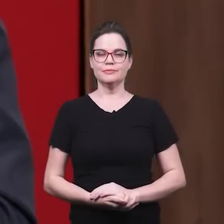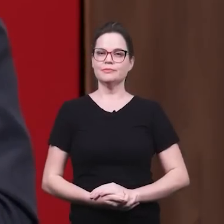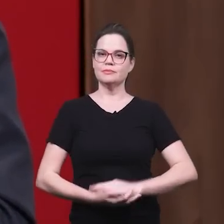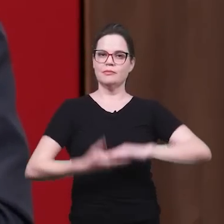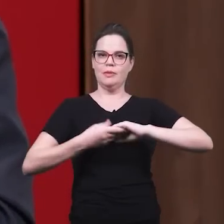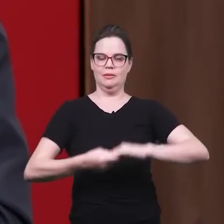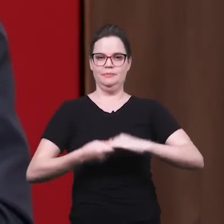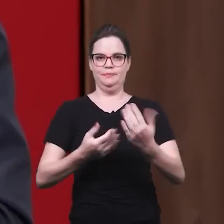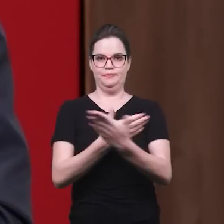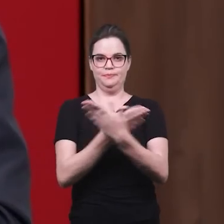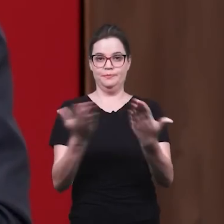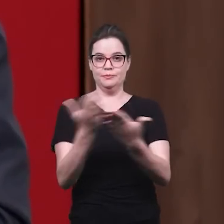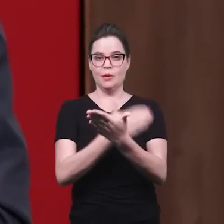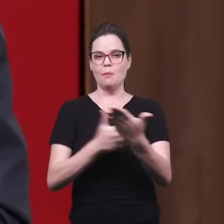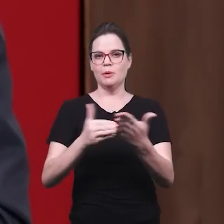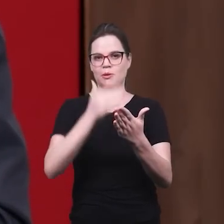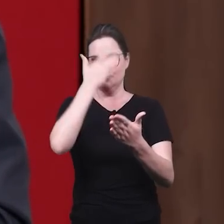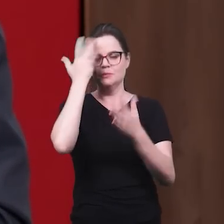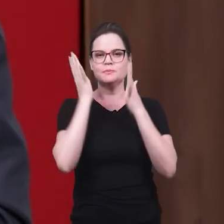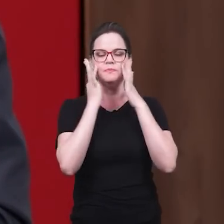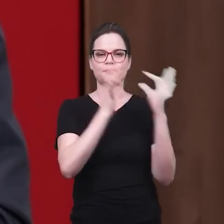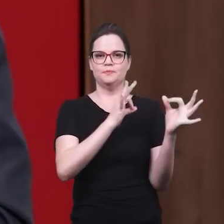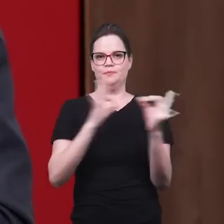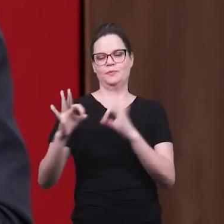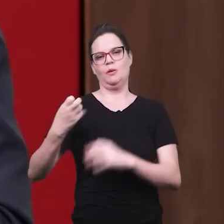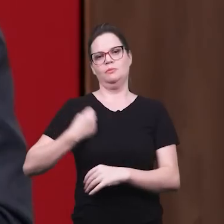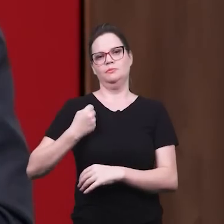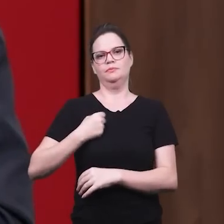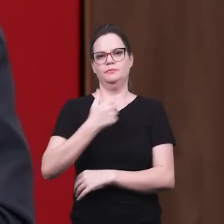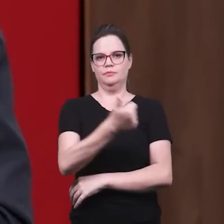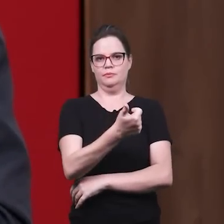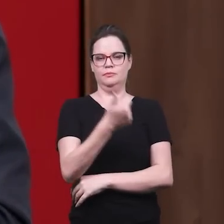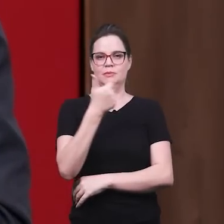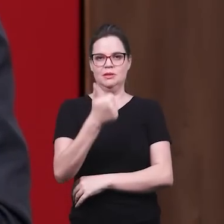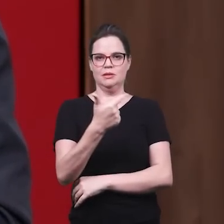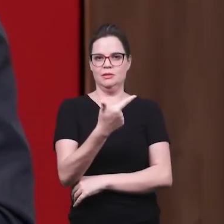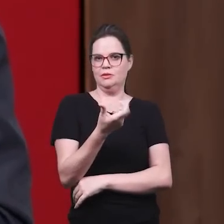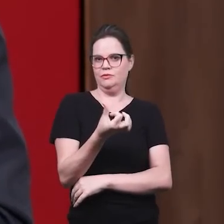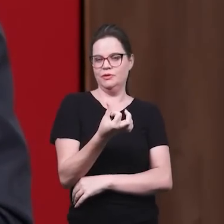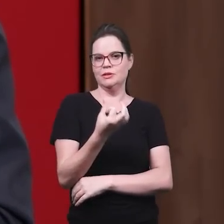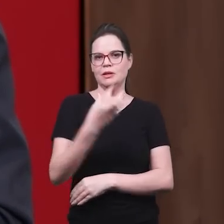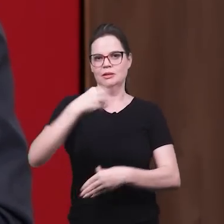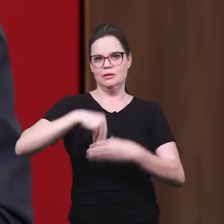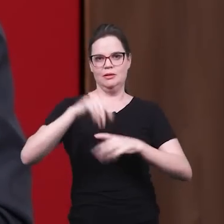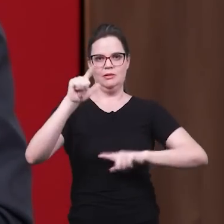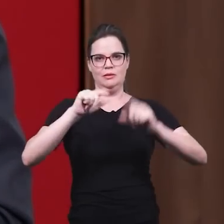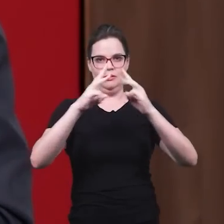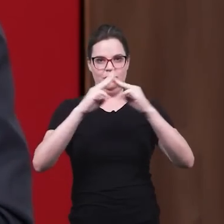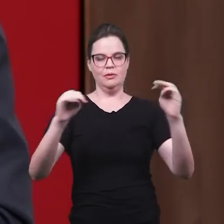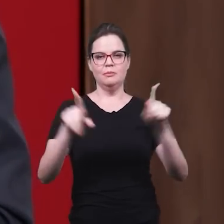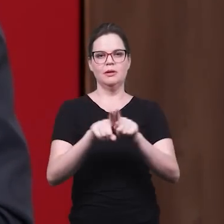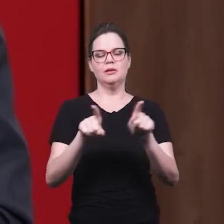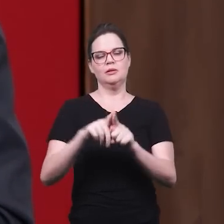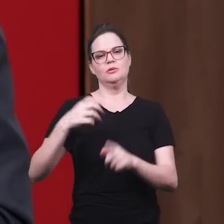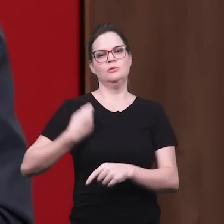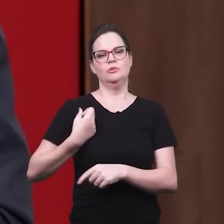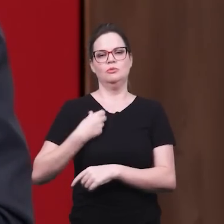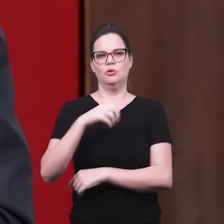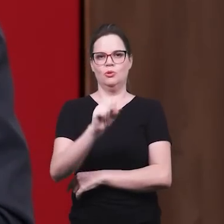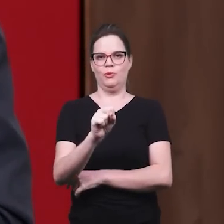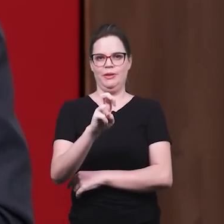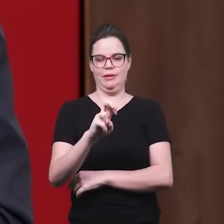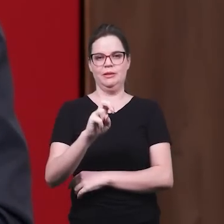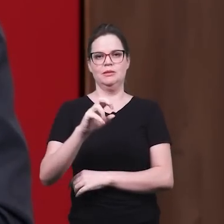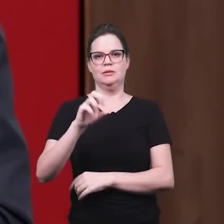Eu quero saudar a todos que nos acompanham pelo canal 126, a TV Manaim, também canal 85, via Sky